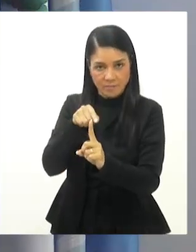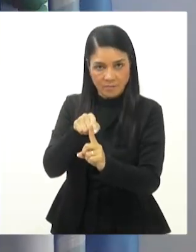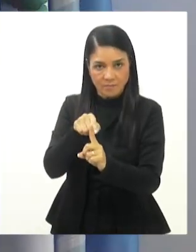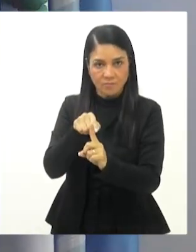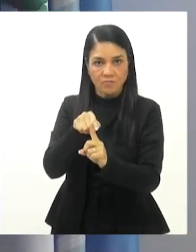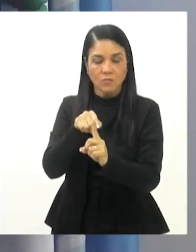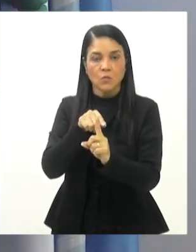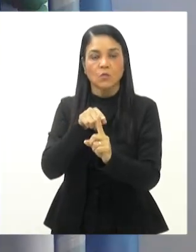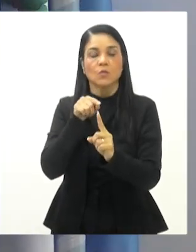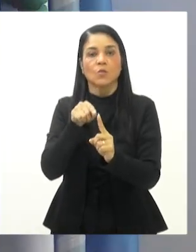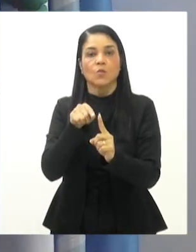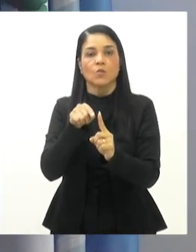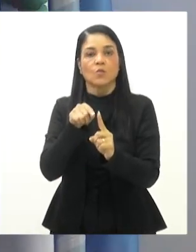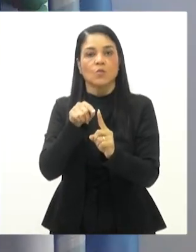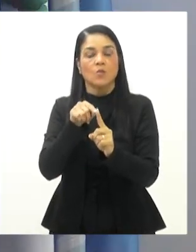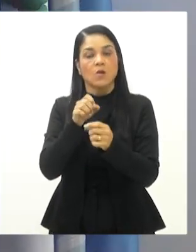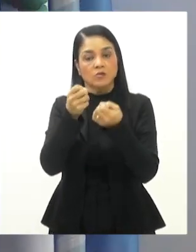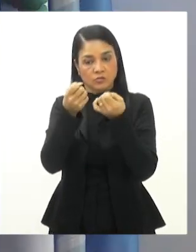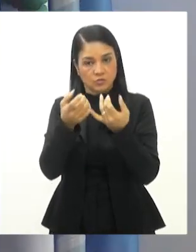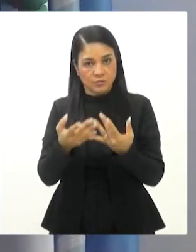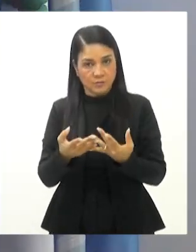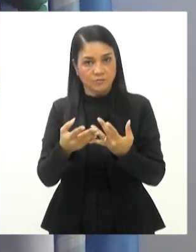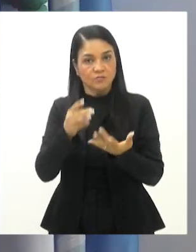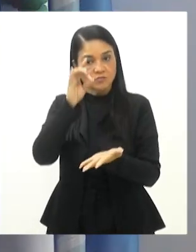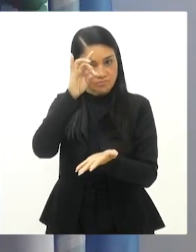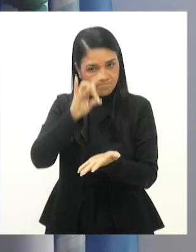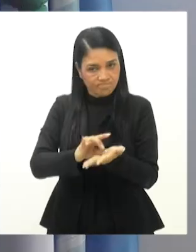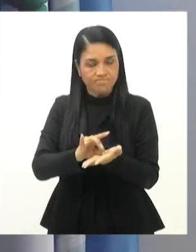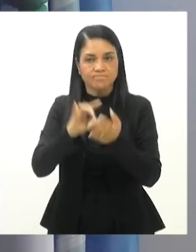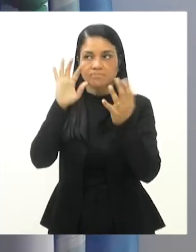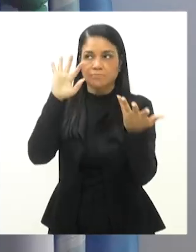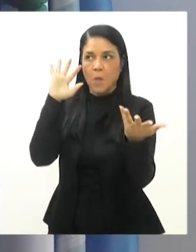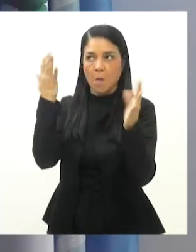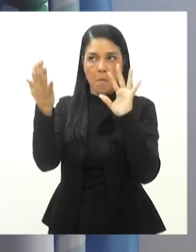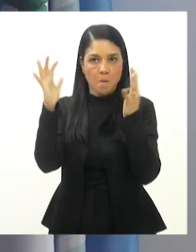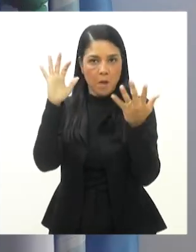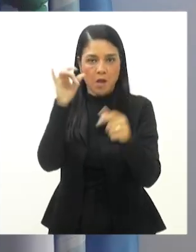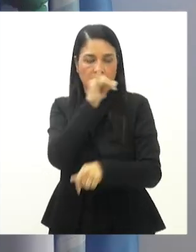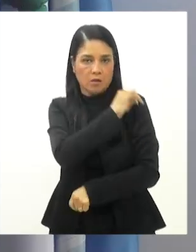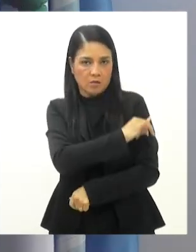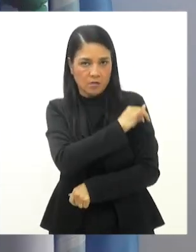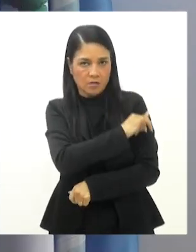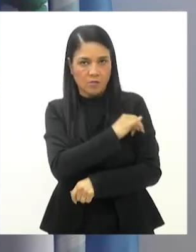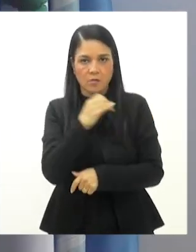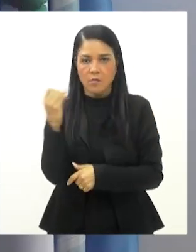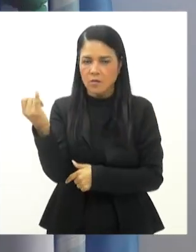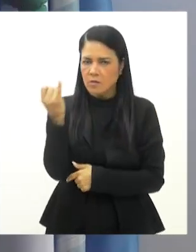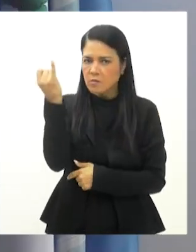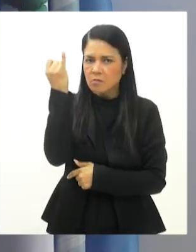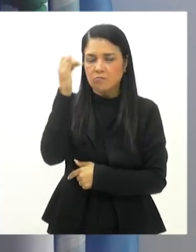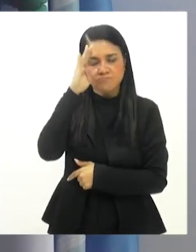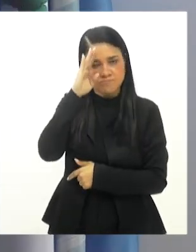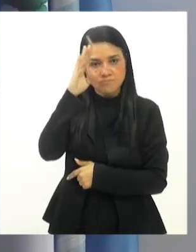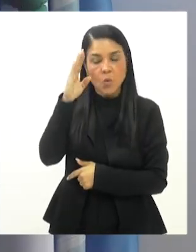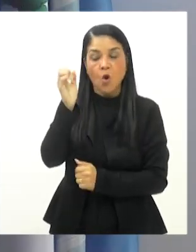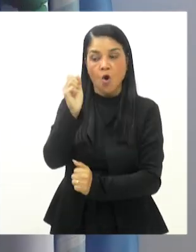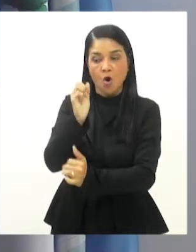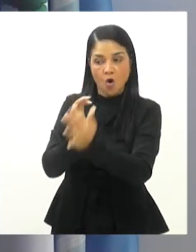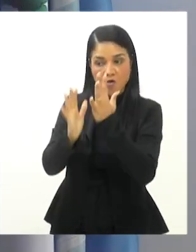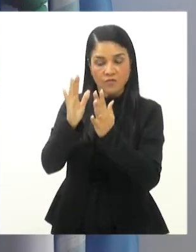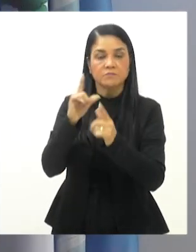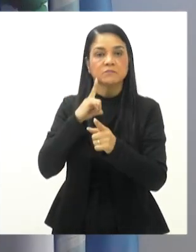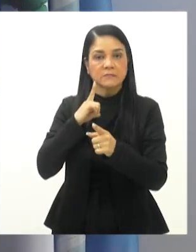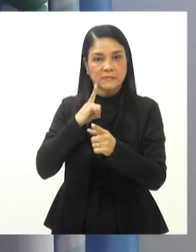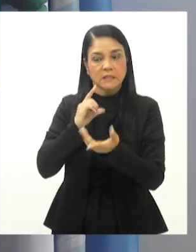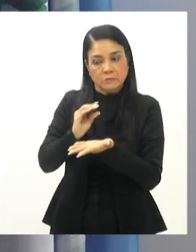falando objetivamente da realidade climática do Rio de Janeiro. Então é fundamental que a gente ouça, porque há